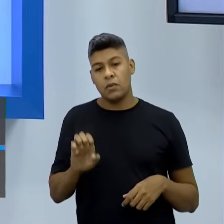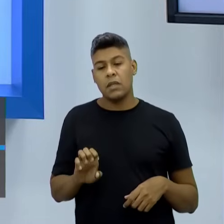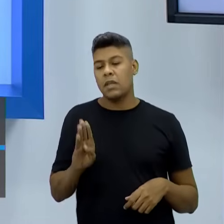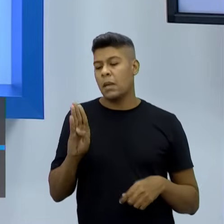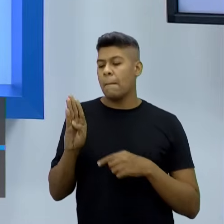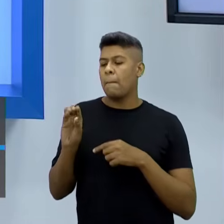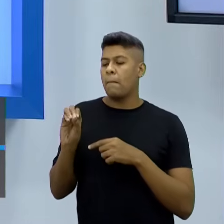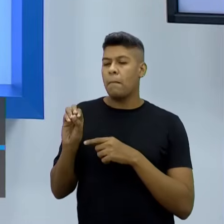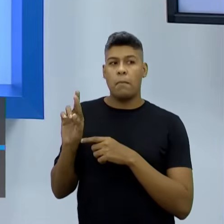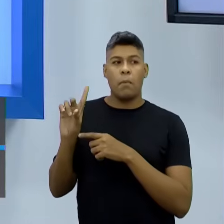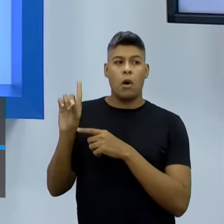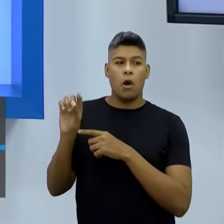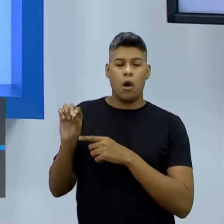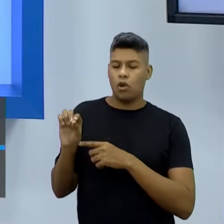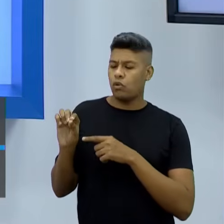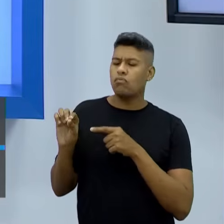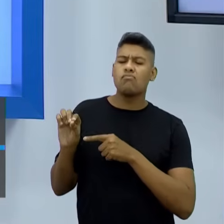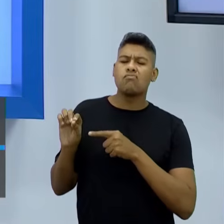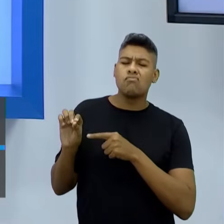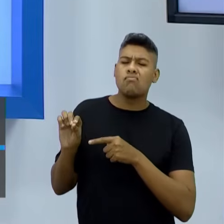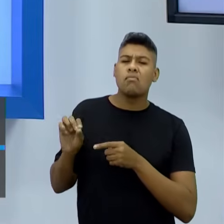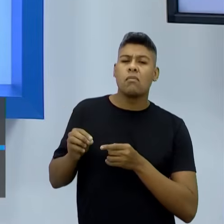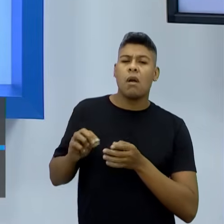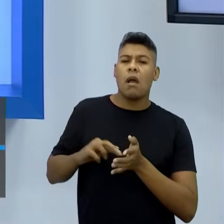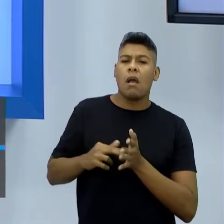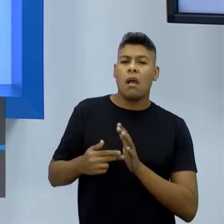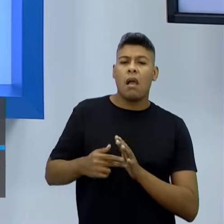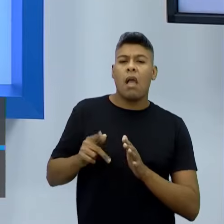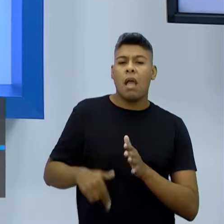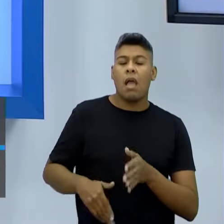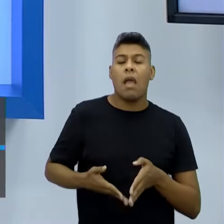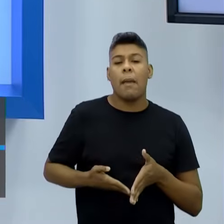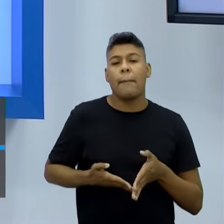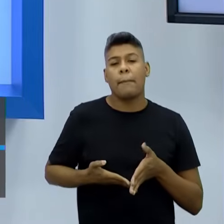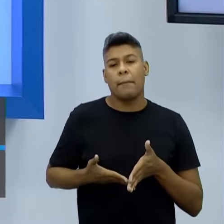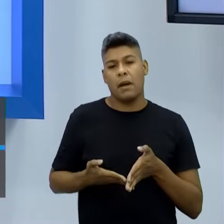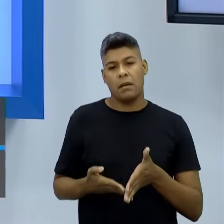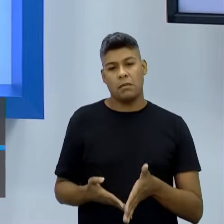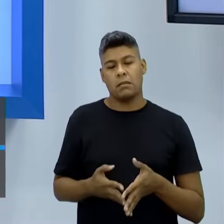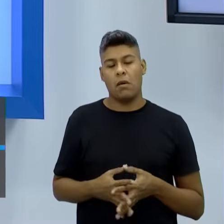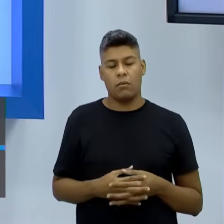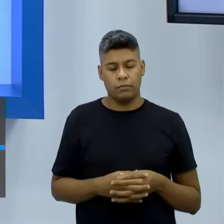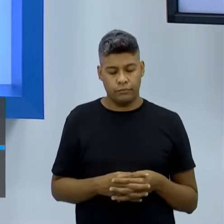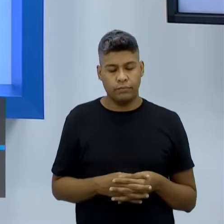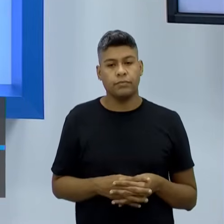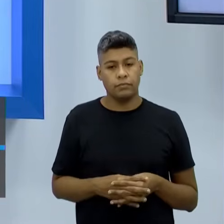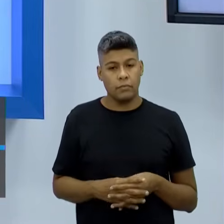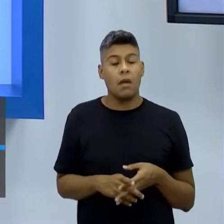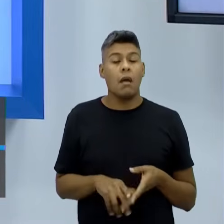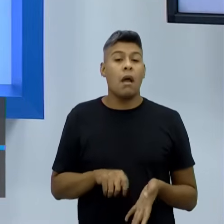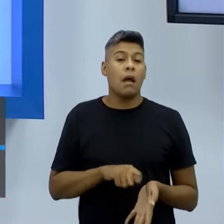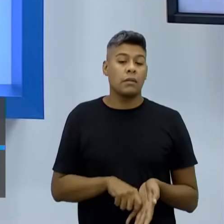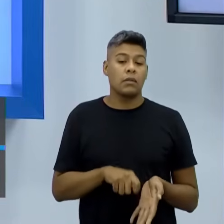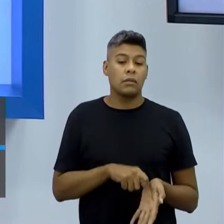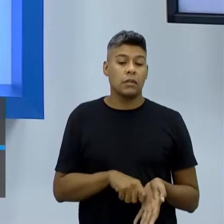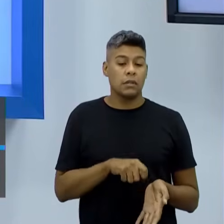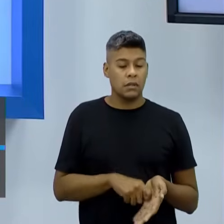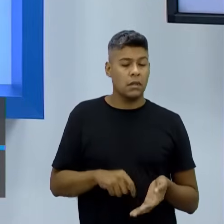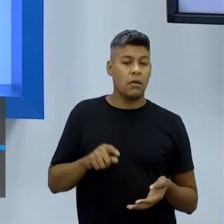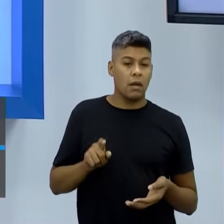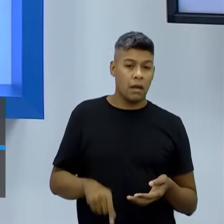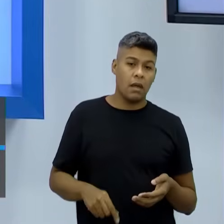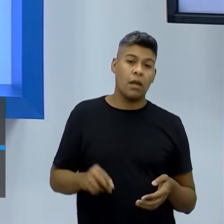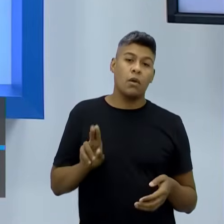ver aí com navio, com embarcações. Então, esses diários, esses cadernos de anotações eram